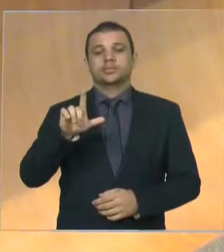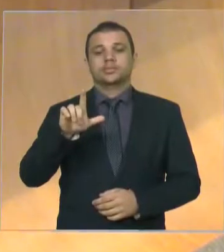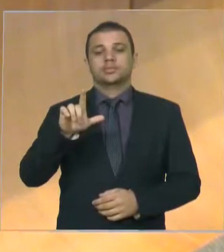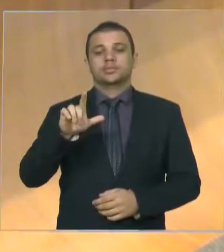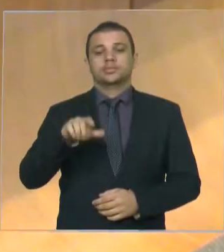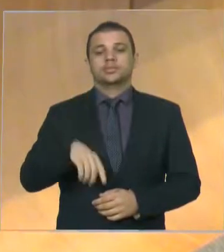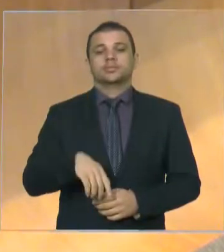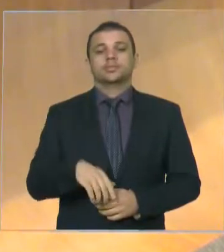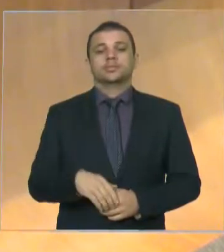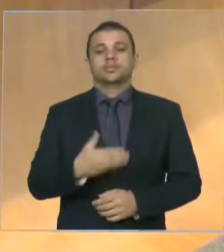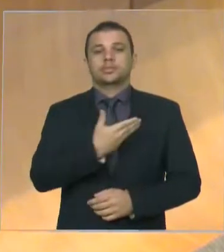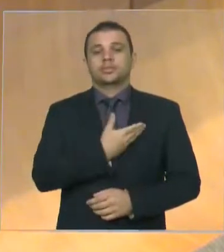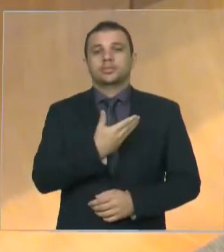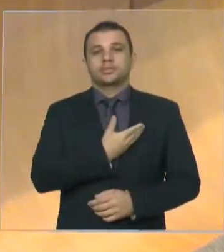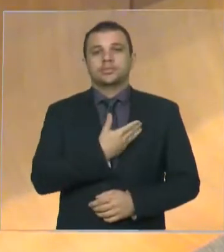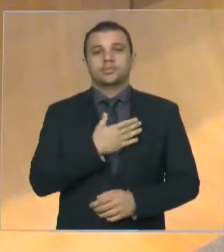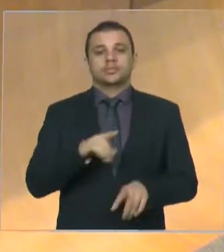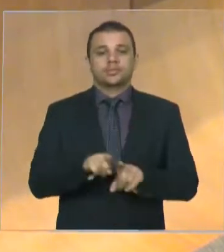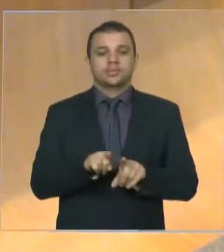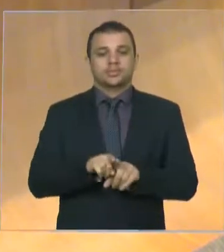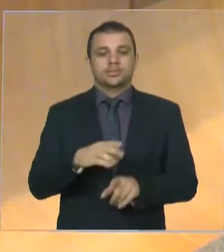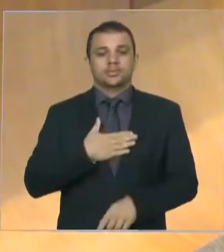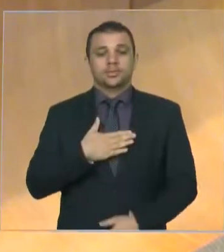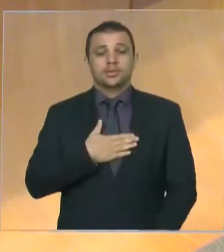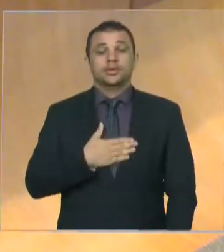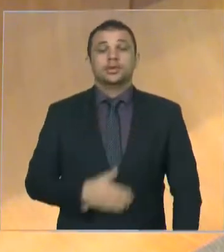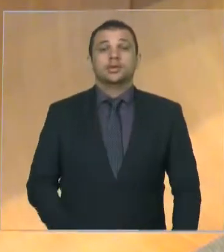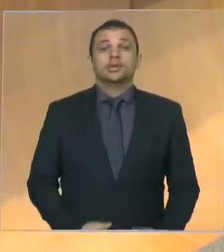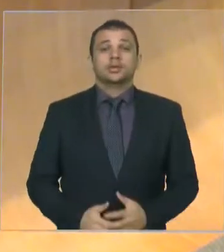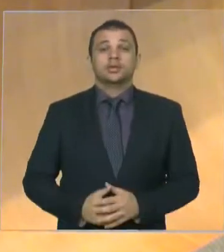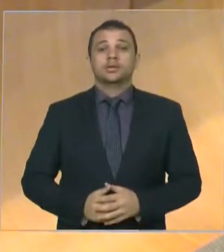Marcial, meu grande amigo de mim.